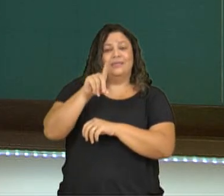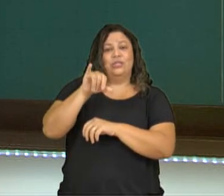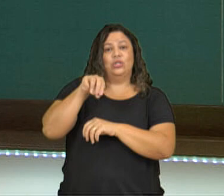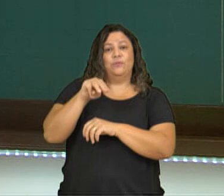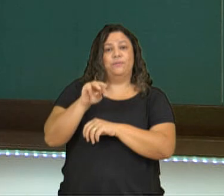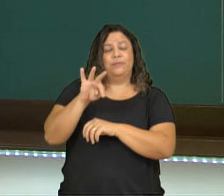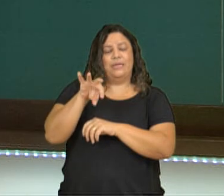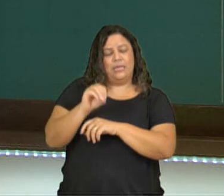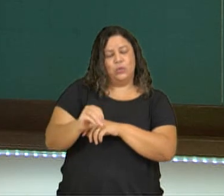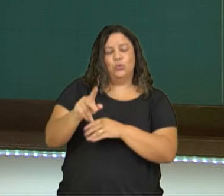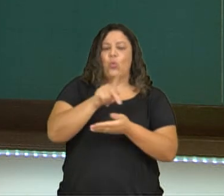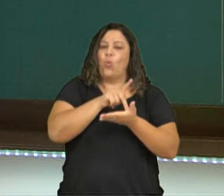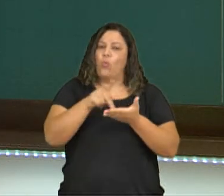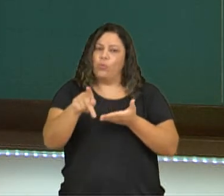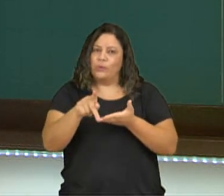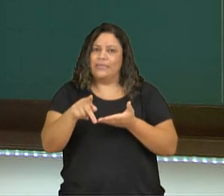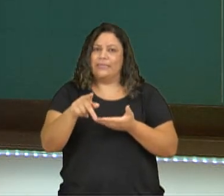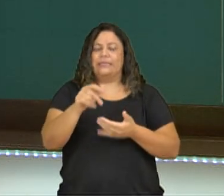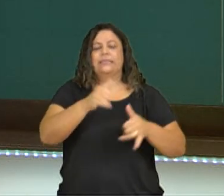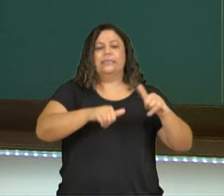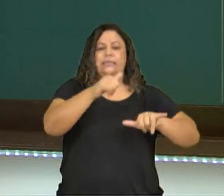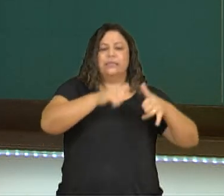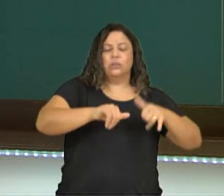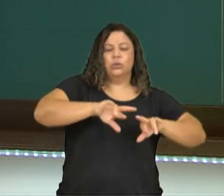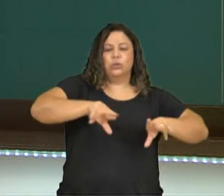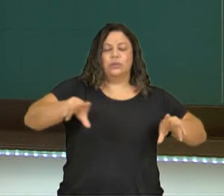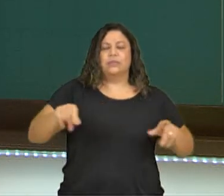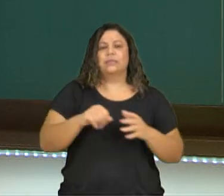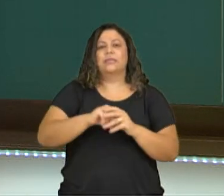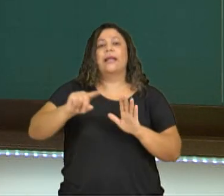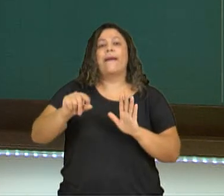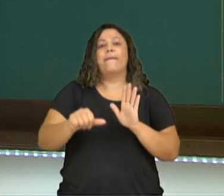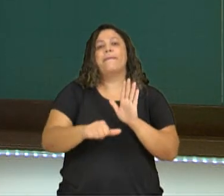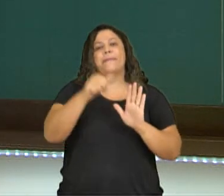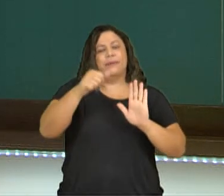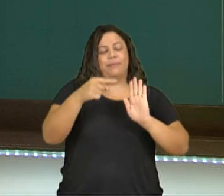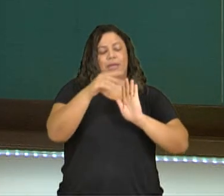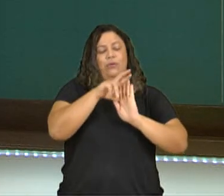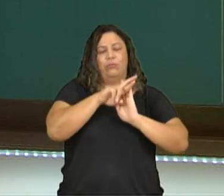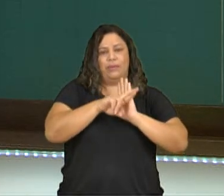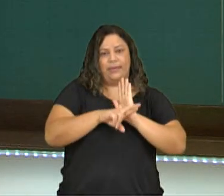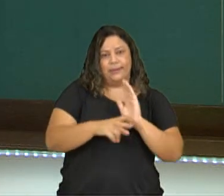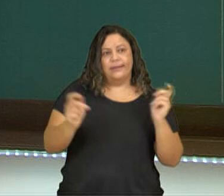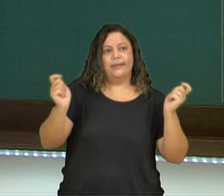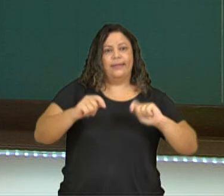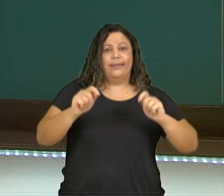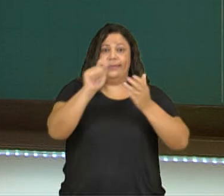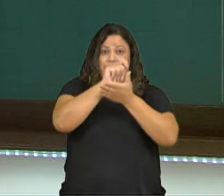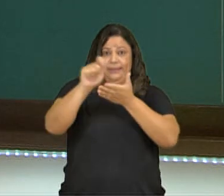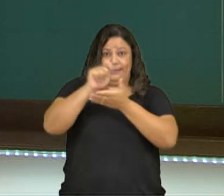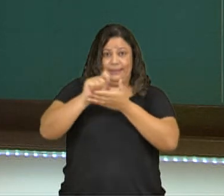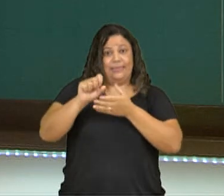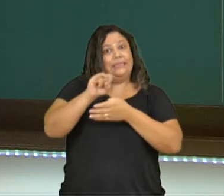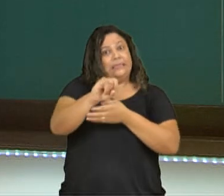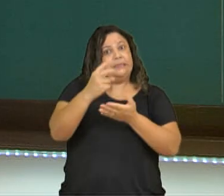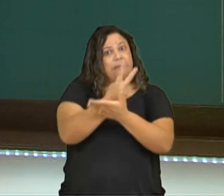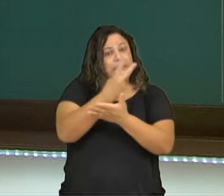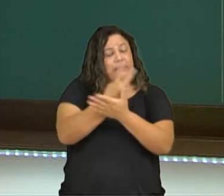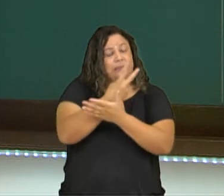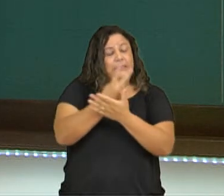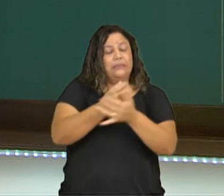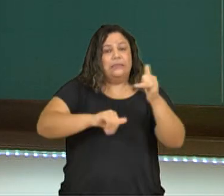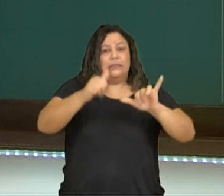pureza de reagentes, tá? Primeiro ponto, escrever a equação química balanceada. Se você errar a equação